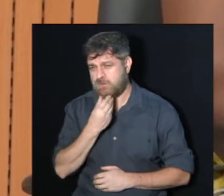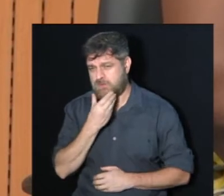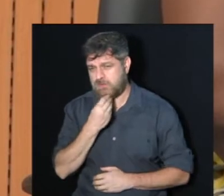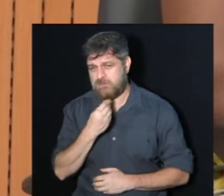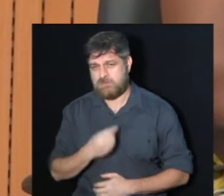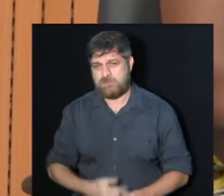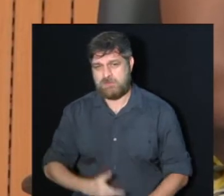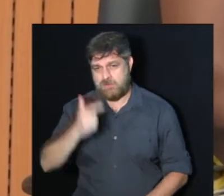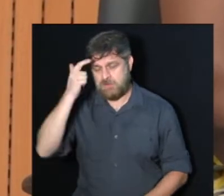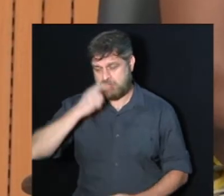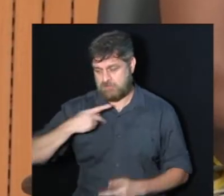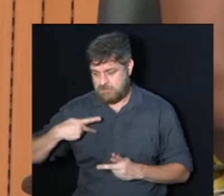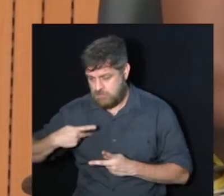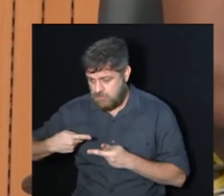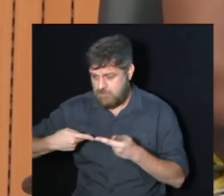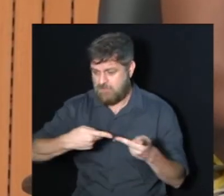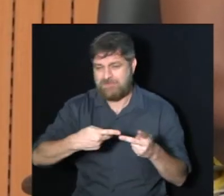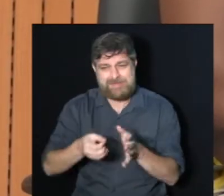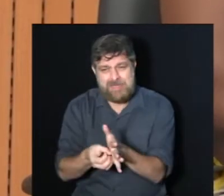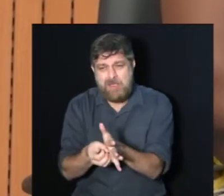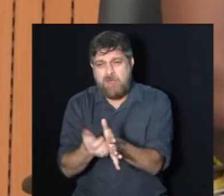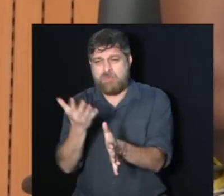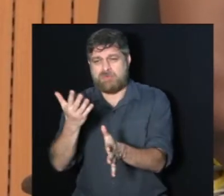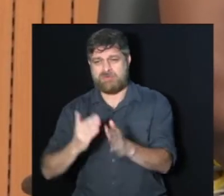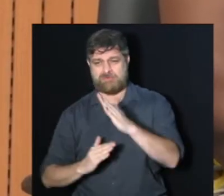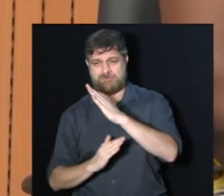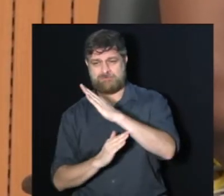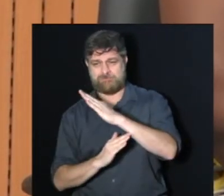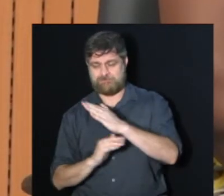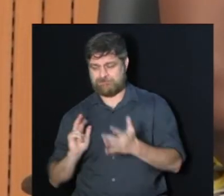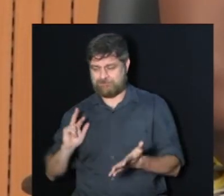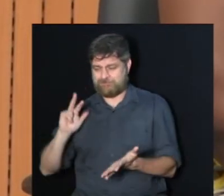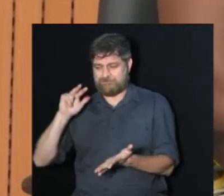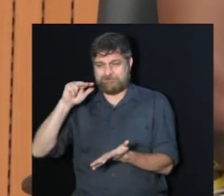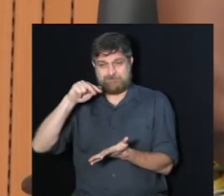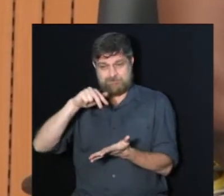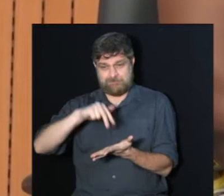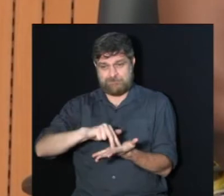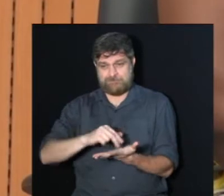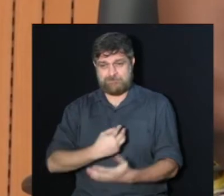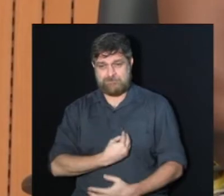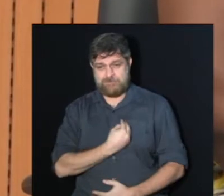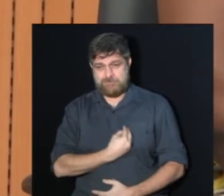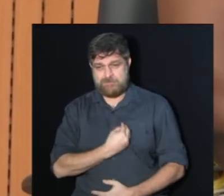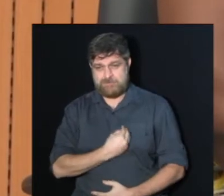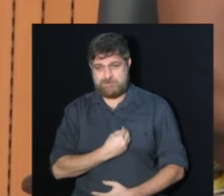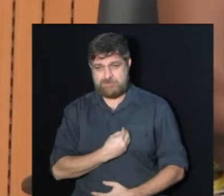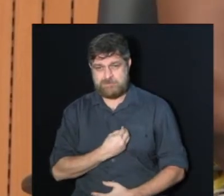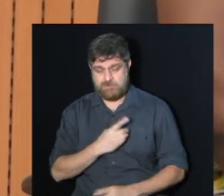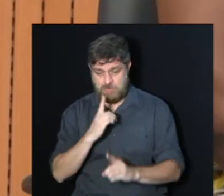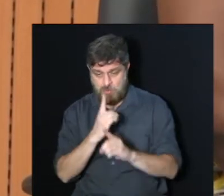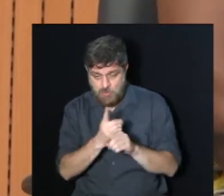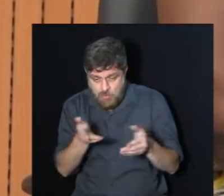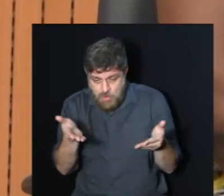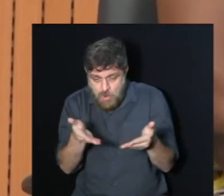sou convocada muitas vezes para vir aqui, e esse evento, com